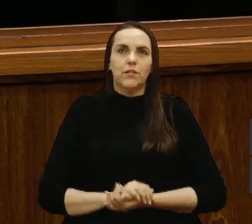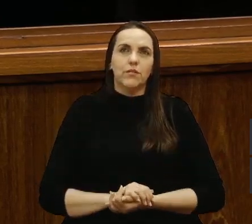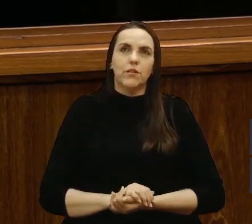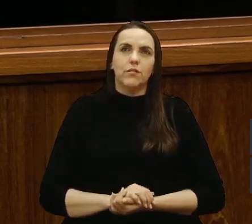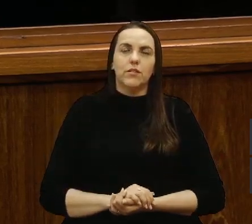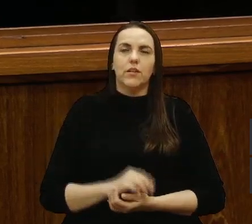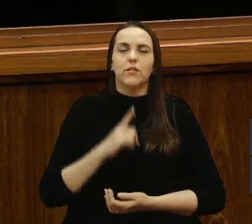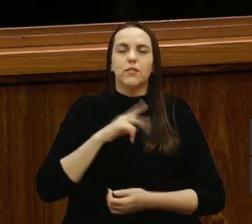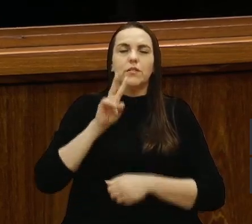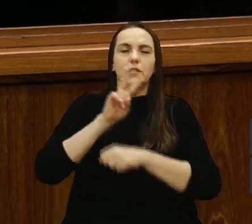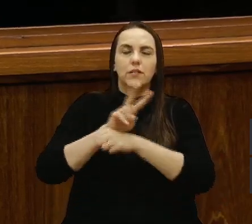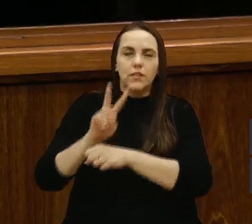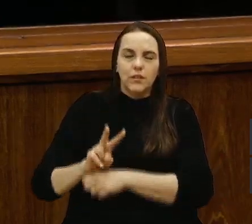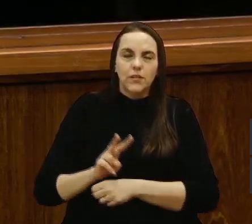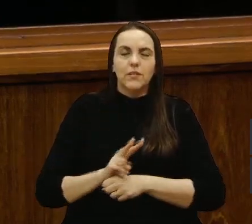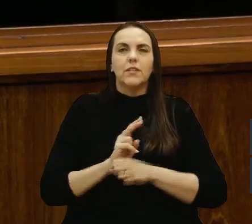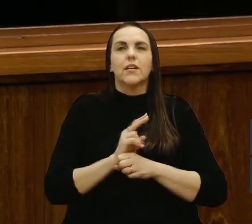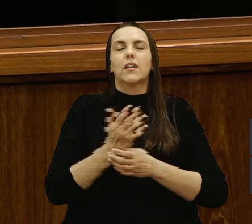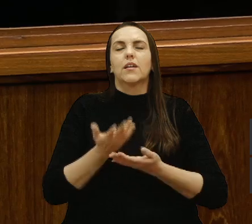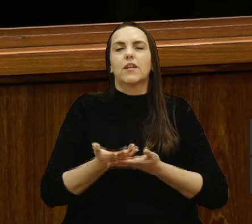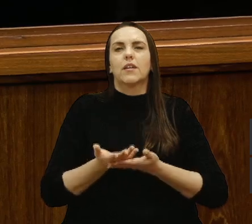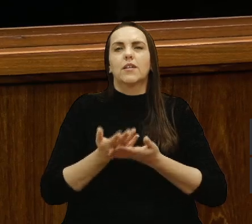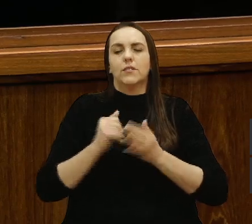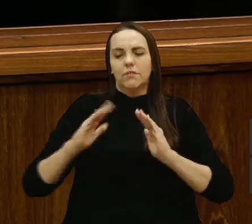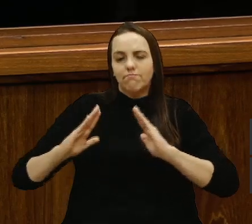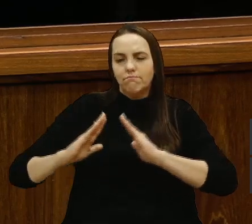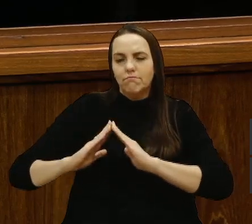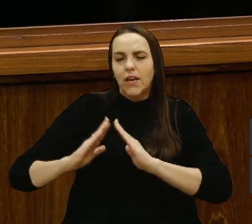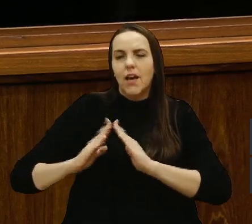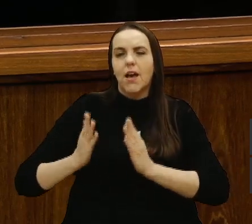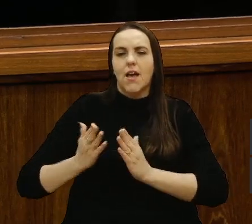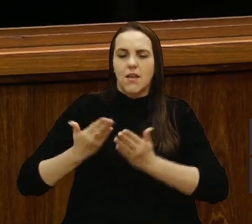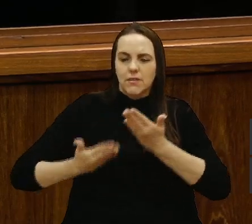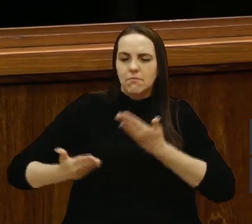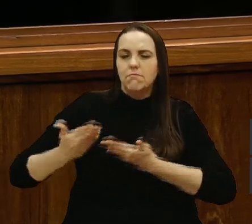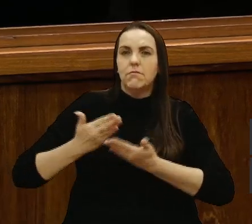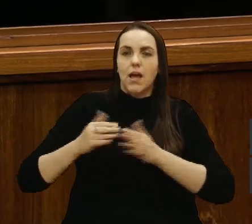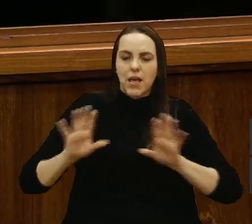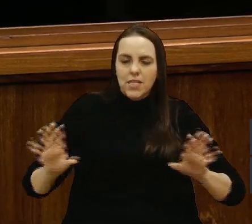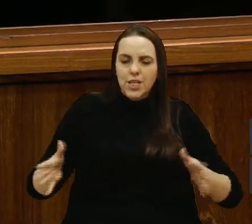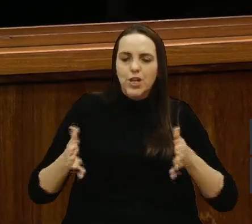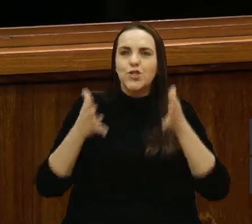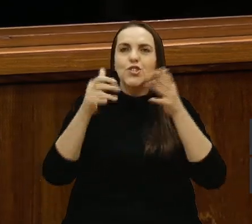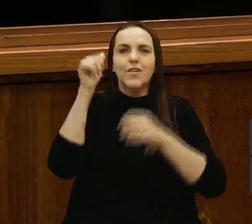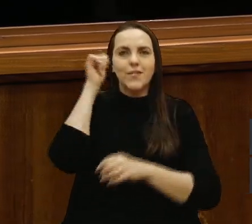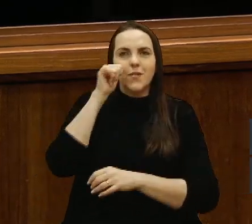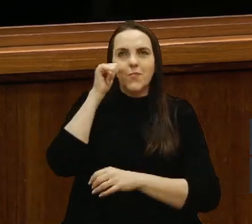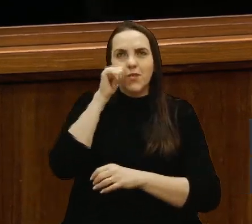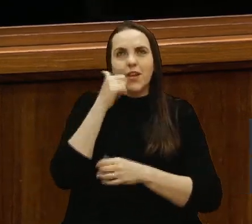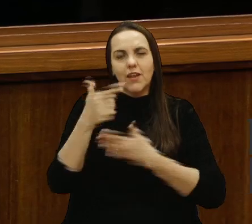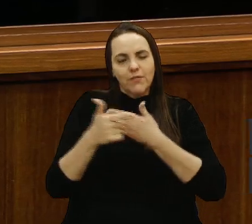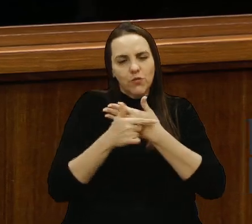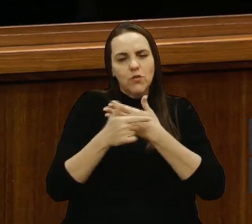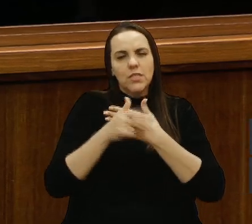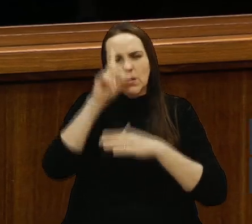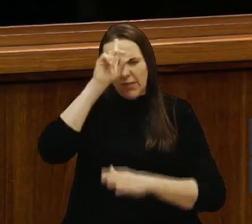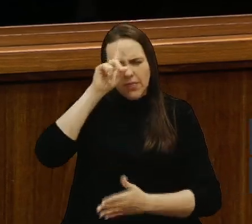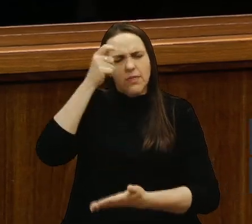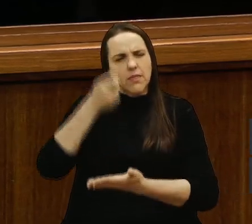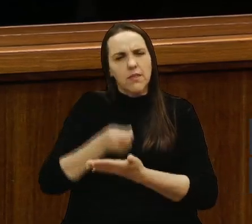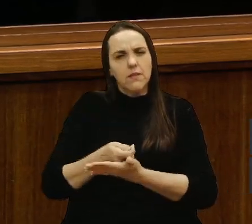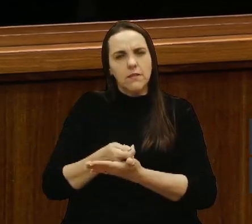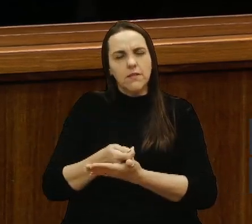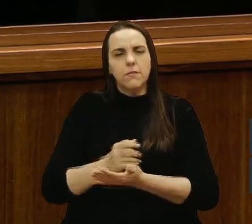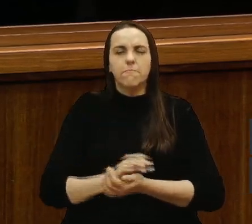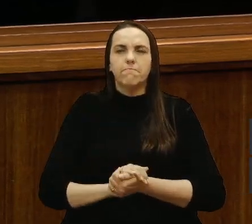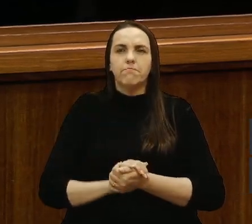do cuidado, que é o papel do lar. E quando a gente incentiva a mulher a esse papel de tomada de decisão,